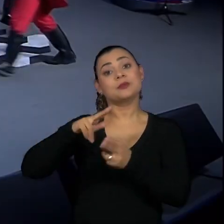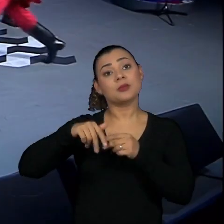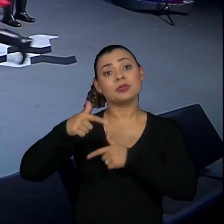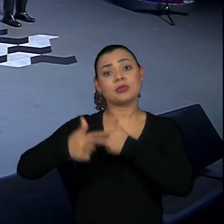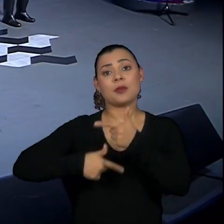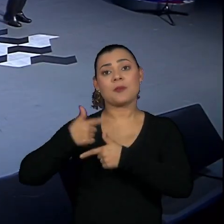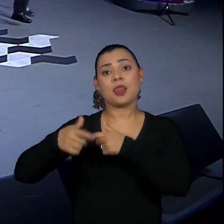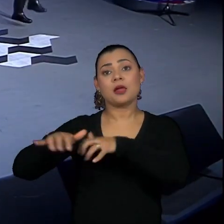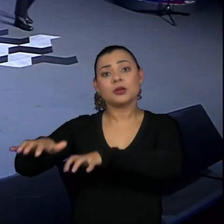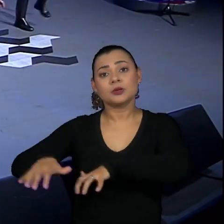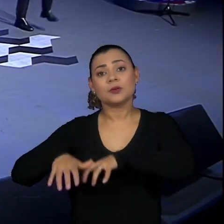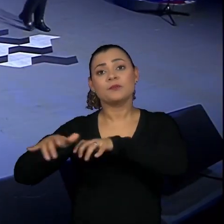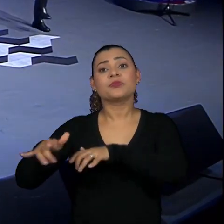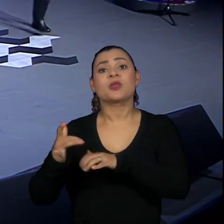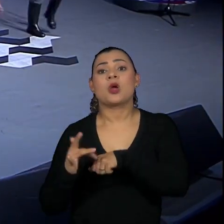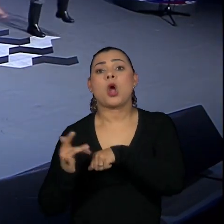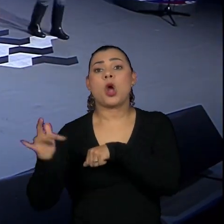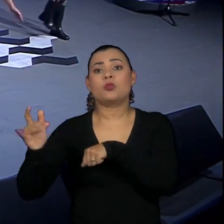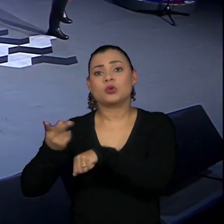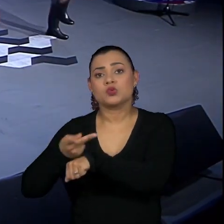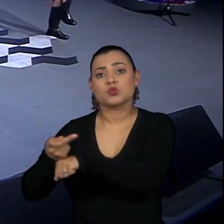ouro.